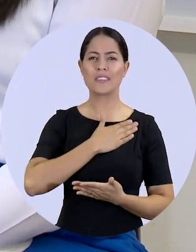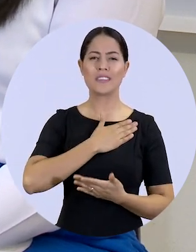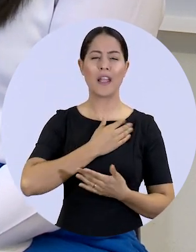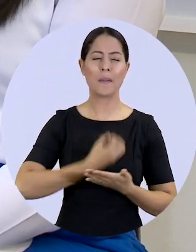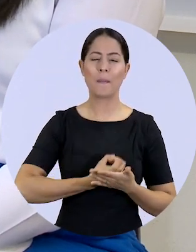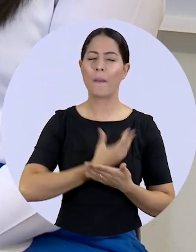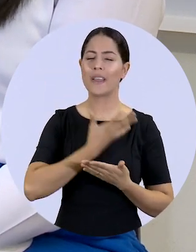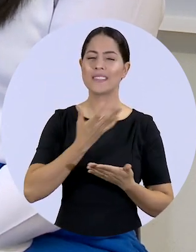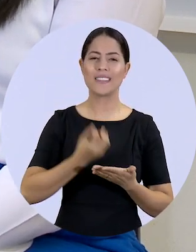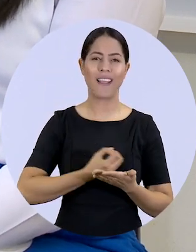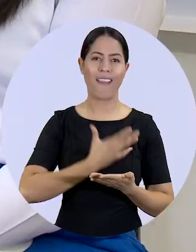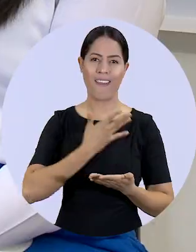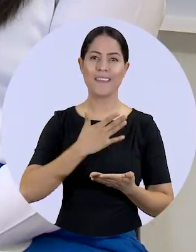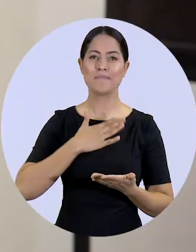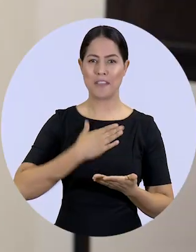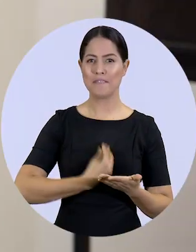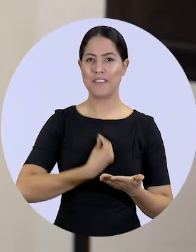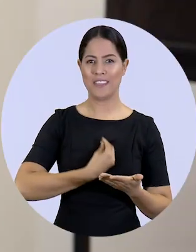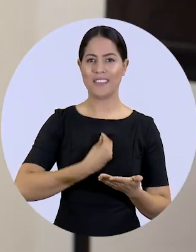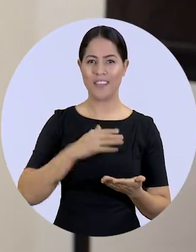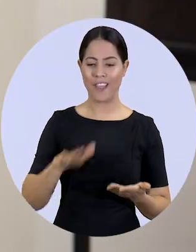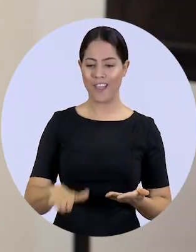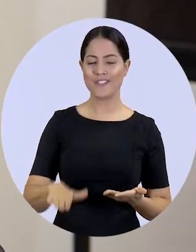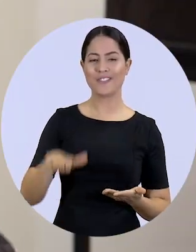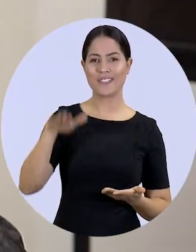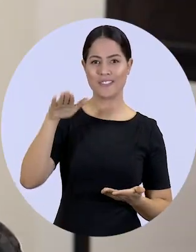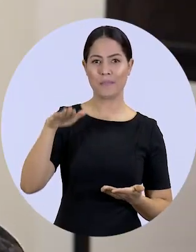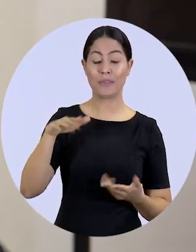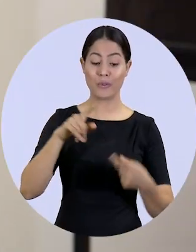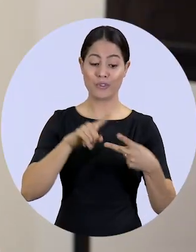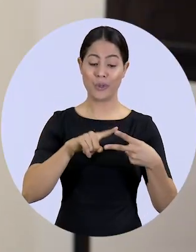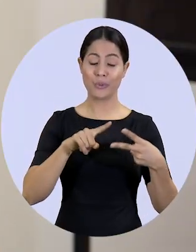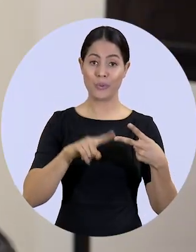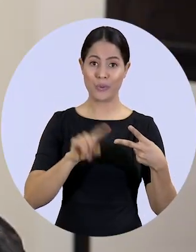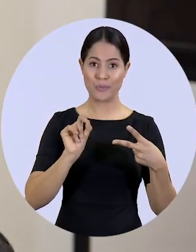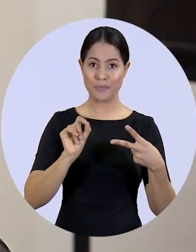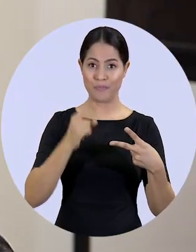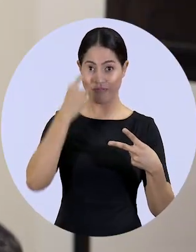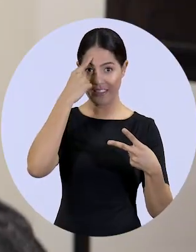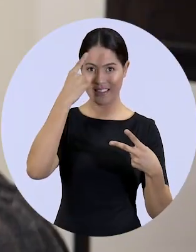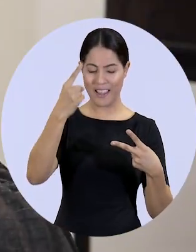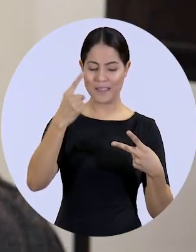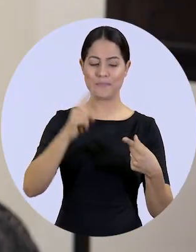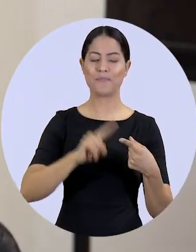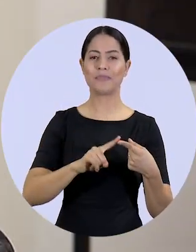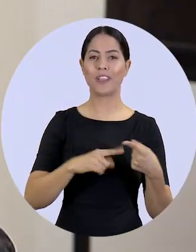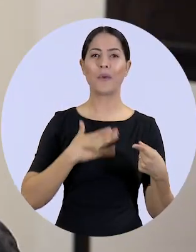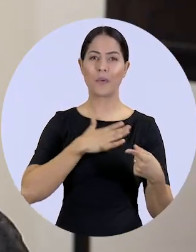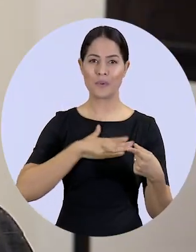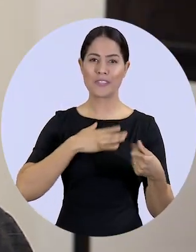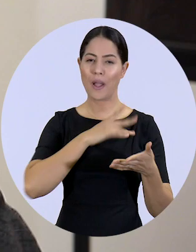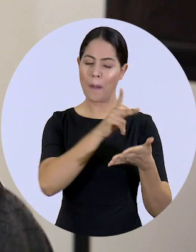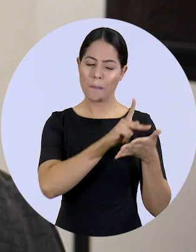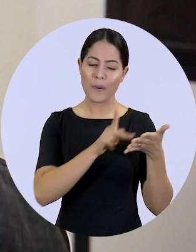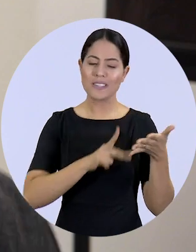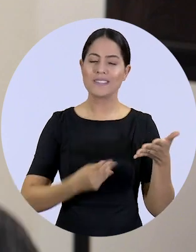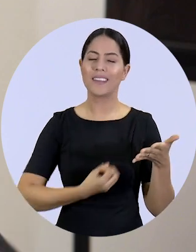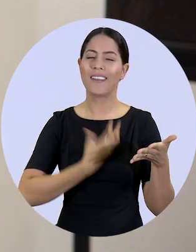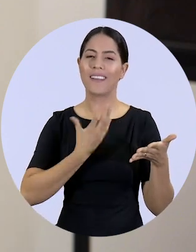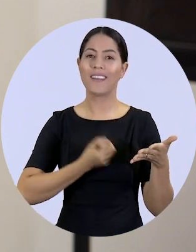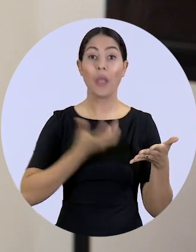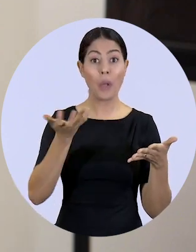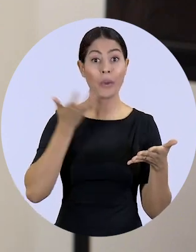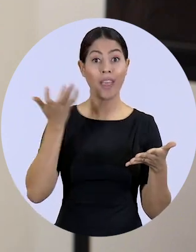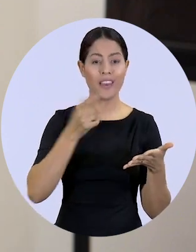paixão permanente na minha vida. Eu tinha duas ideias, eu tinha, na verdade, assim, eu gostava de poesia, queria